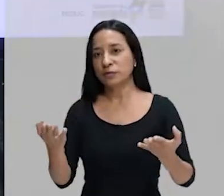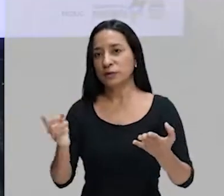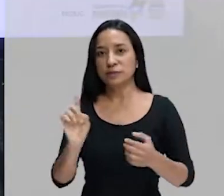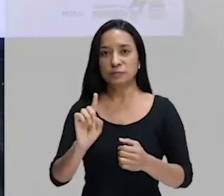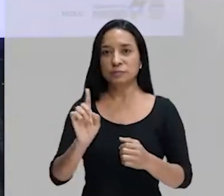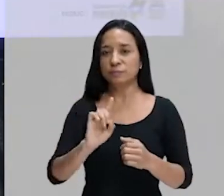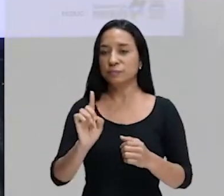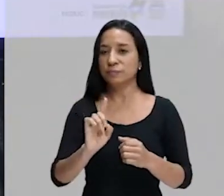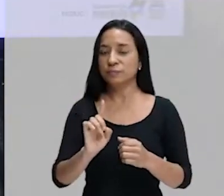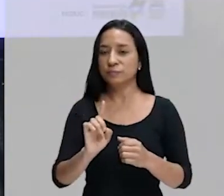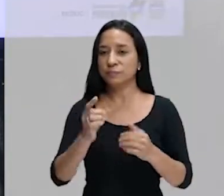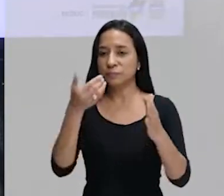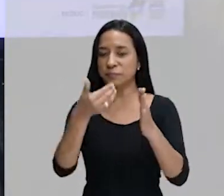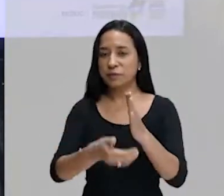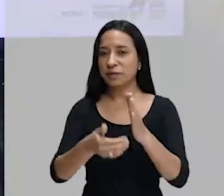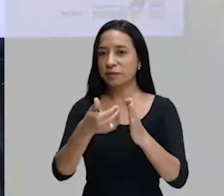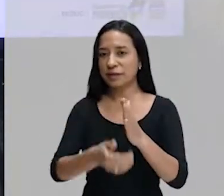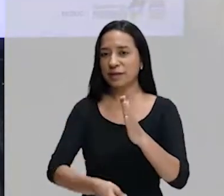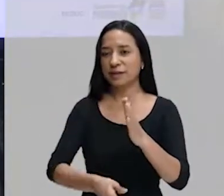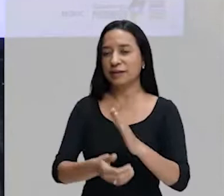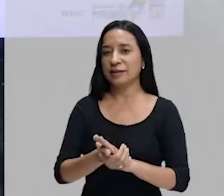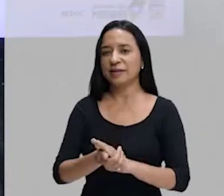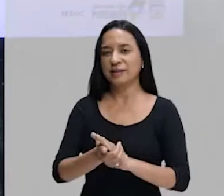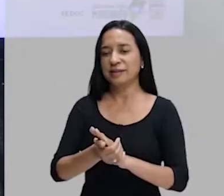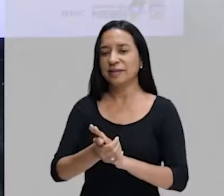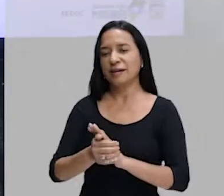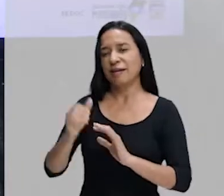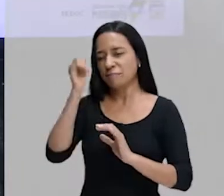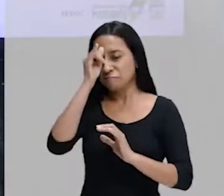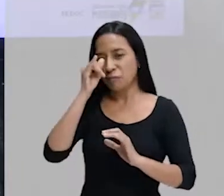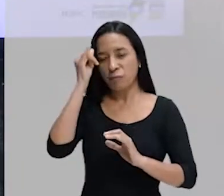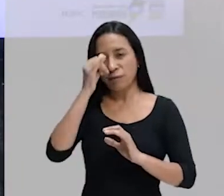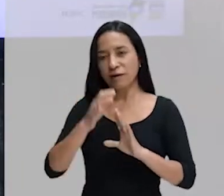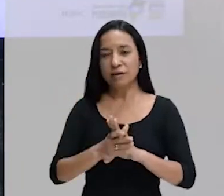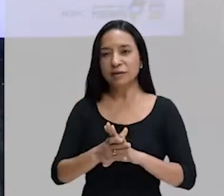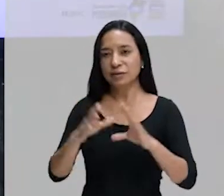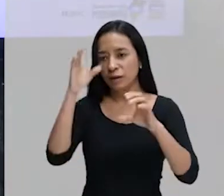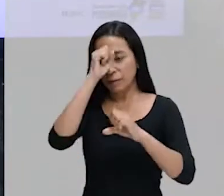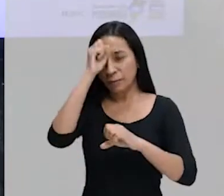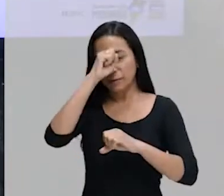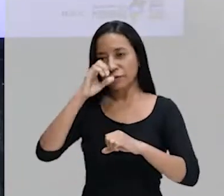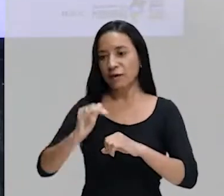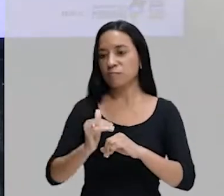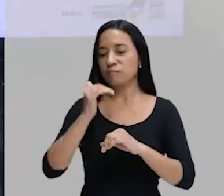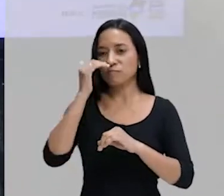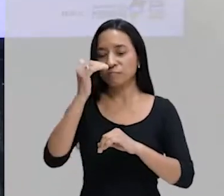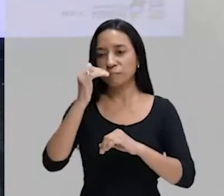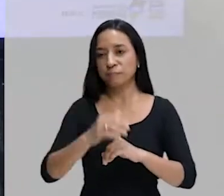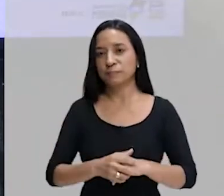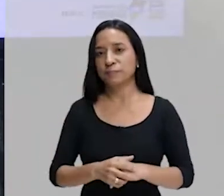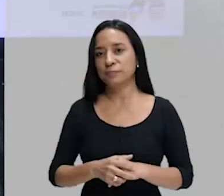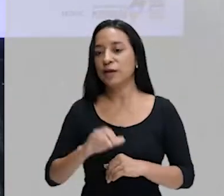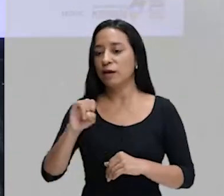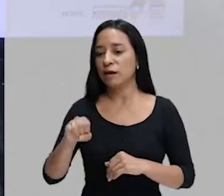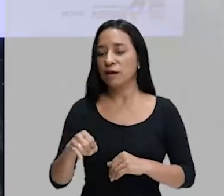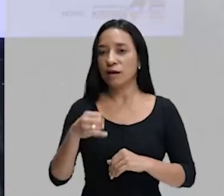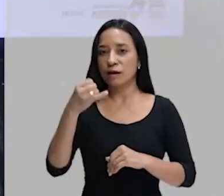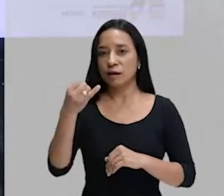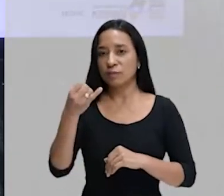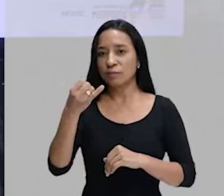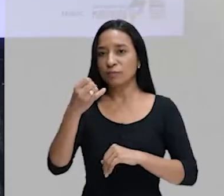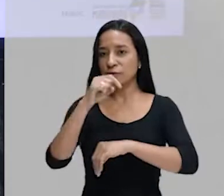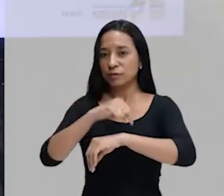não ficarem aí a ver navios e aprender cada vez mais, tá certo? E aproveitando esses momentos que nós estamos